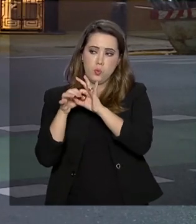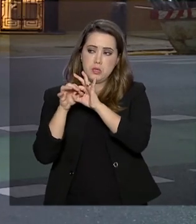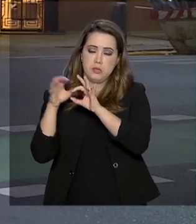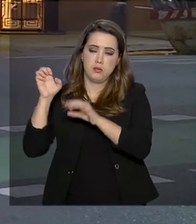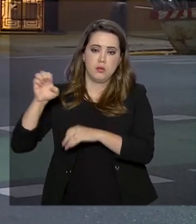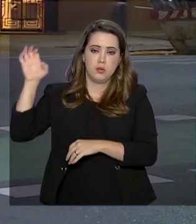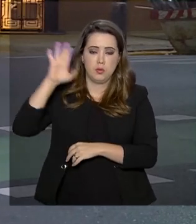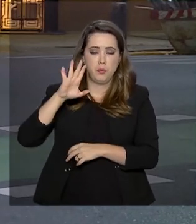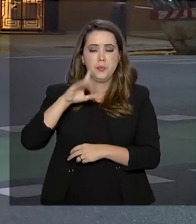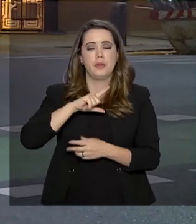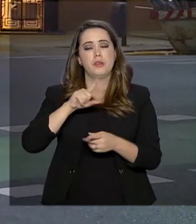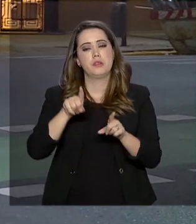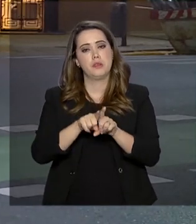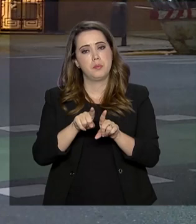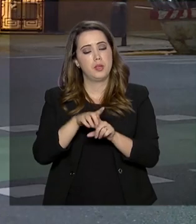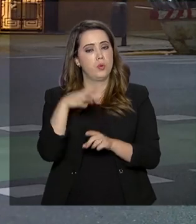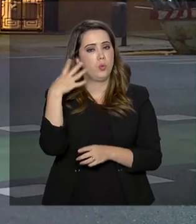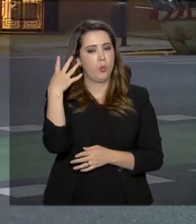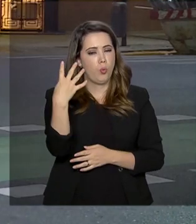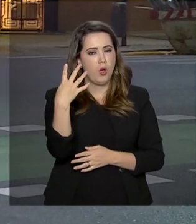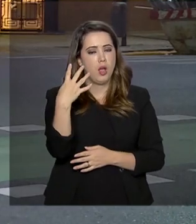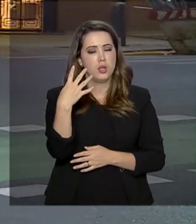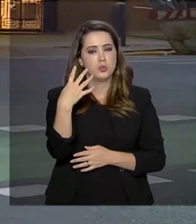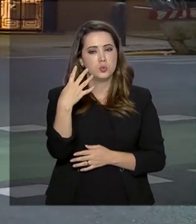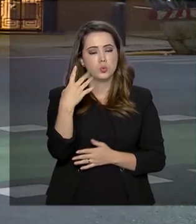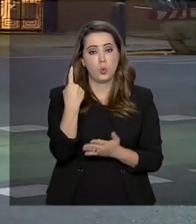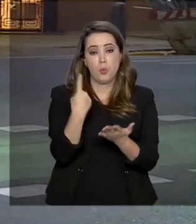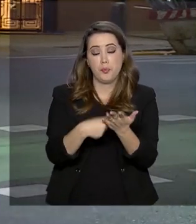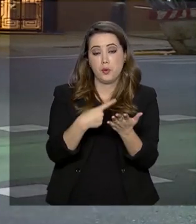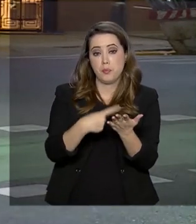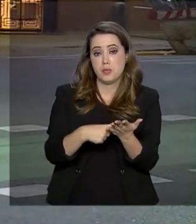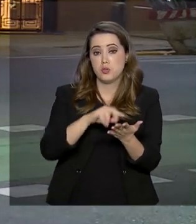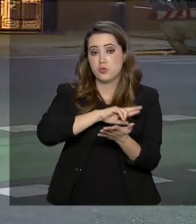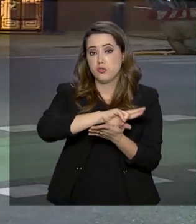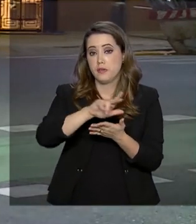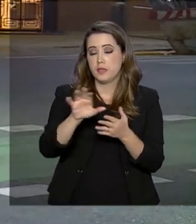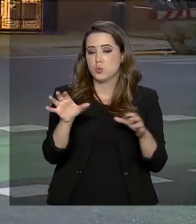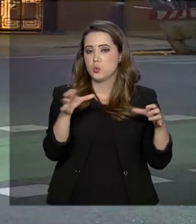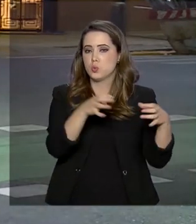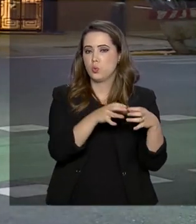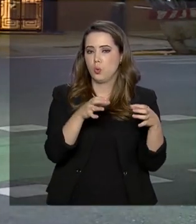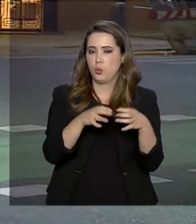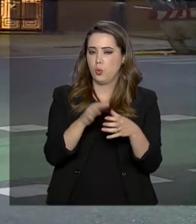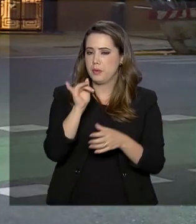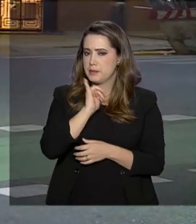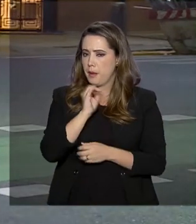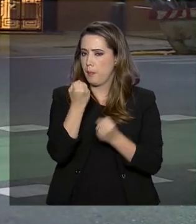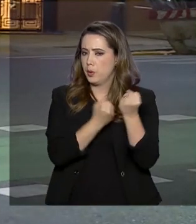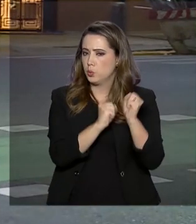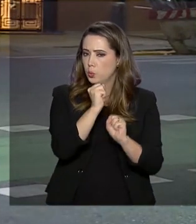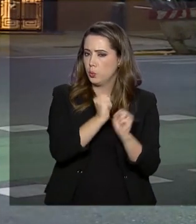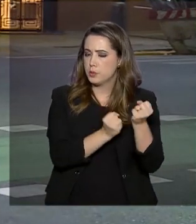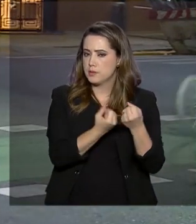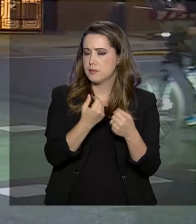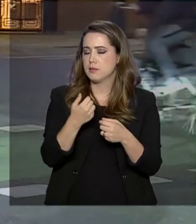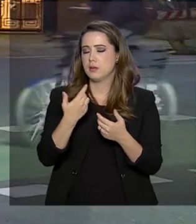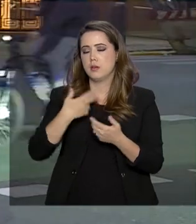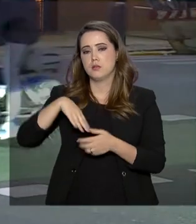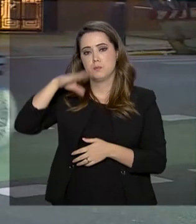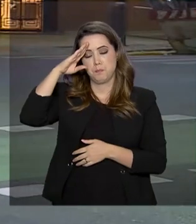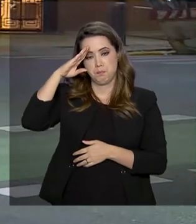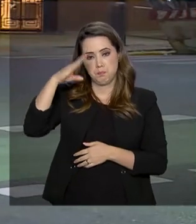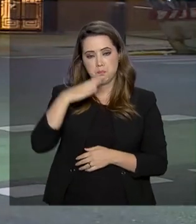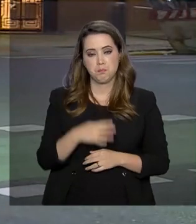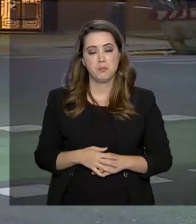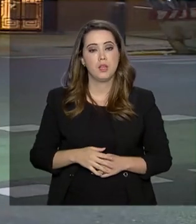europeia e quatro memorandos de entendimento em diversos setores como na área de indústria de defesa o presidente